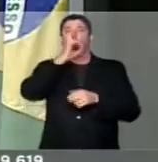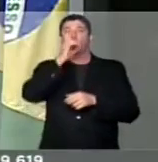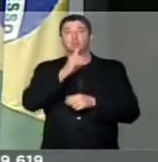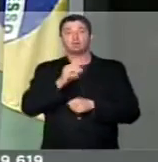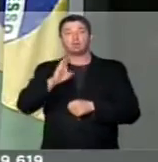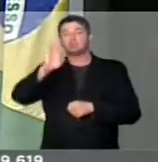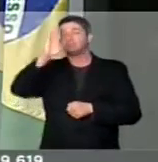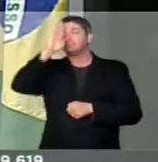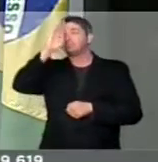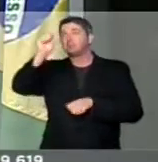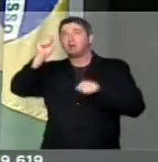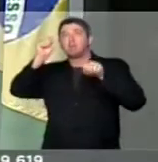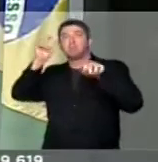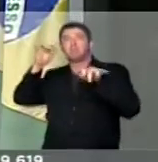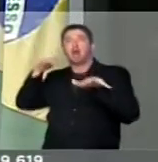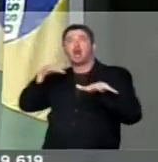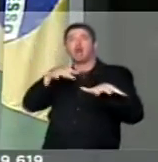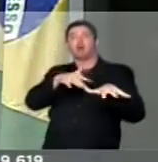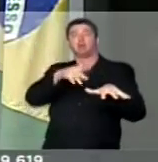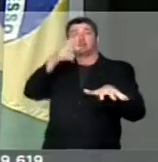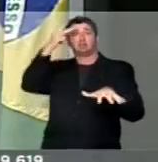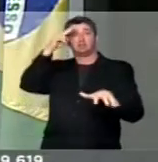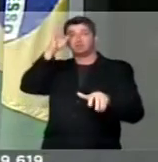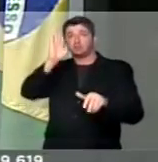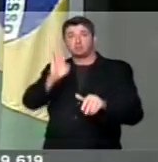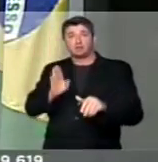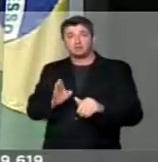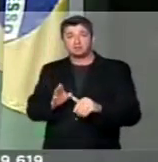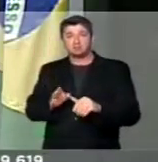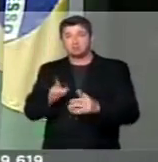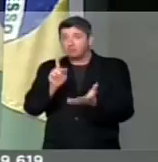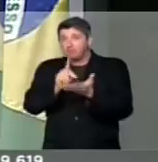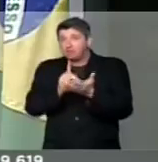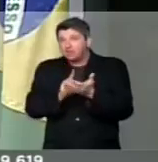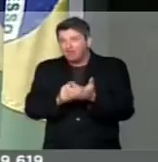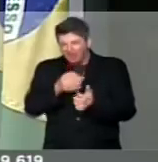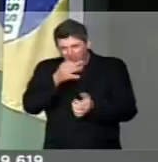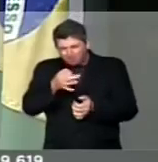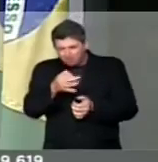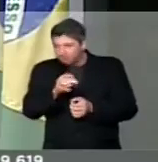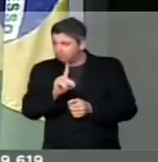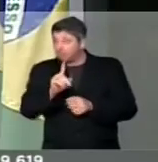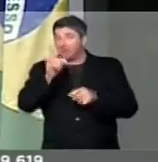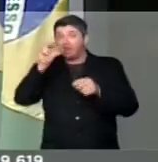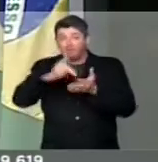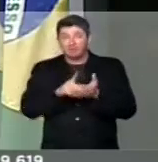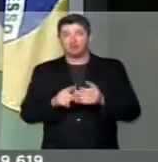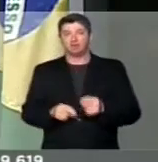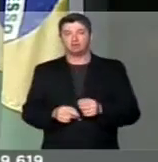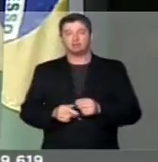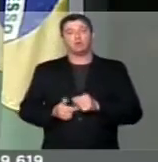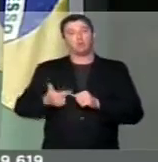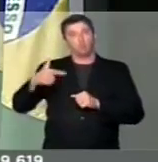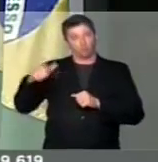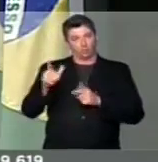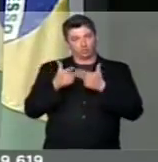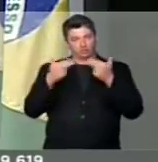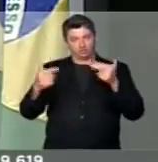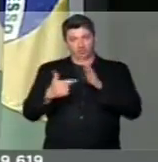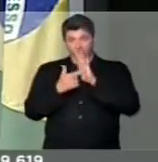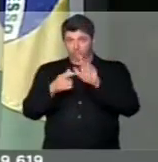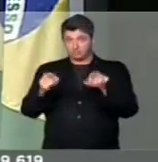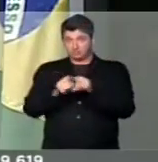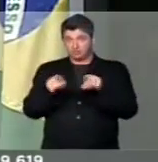maior manifestação da história do Brasil. Isso é um fato, não é uma opinião. E a outra coisa que se